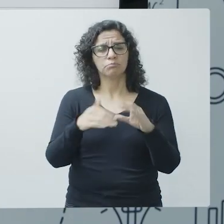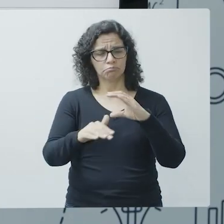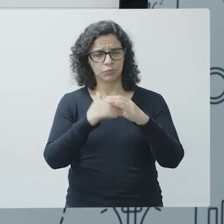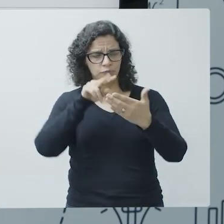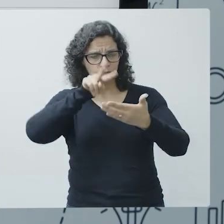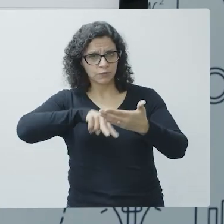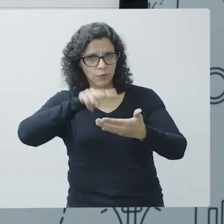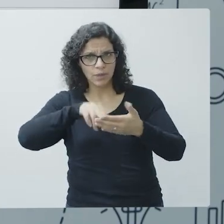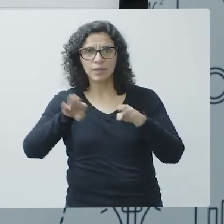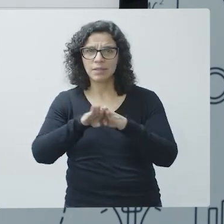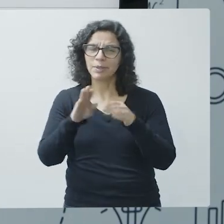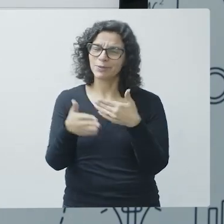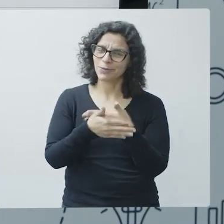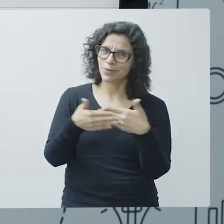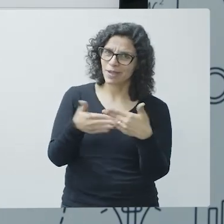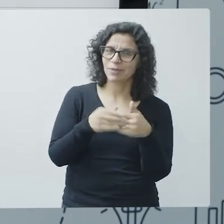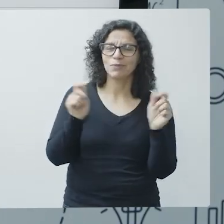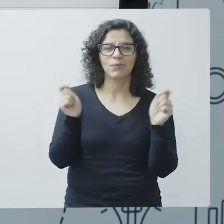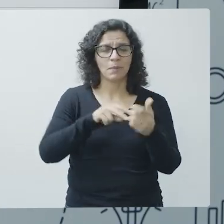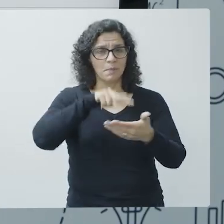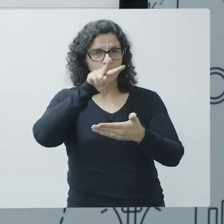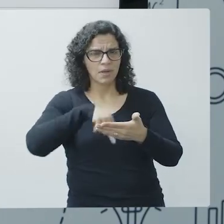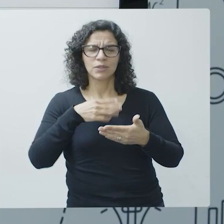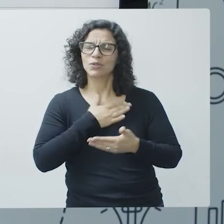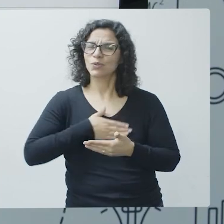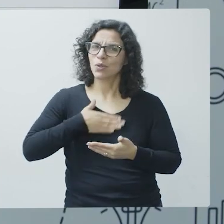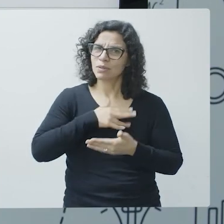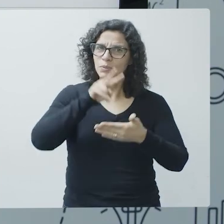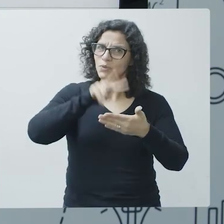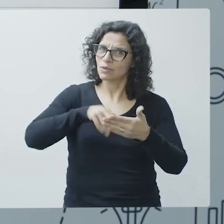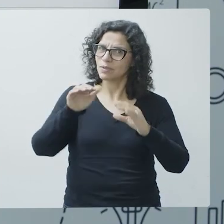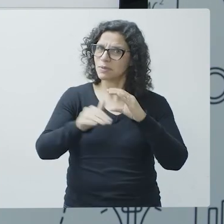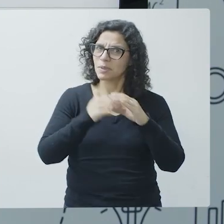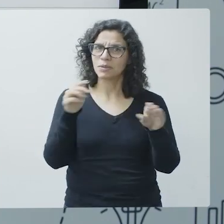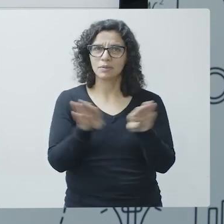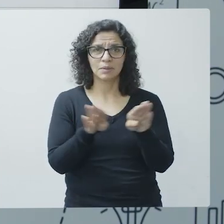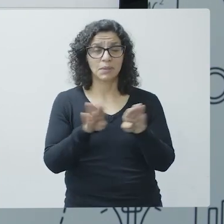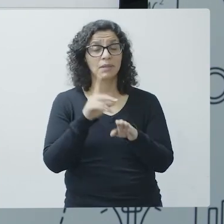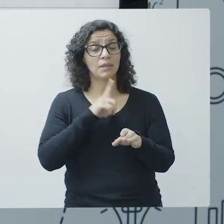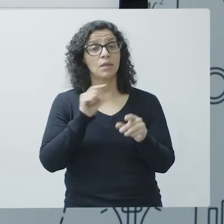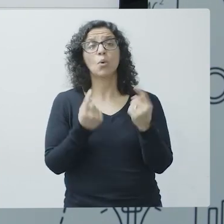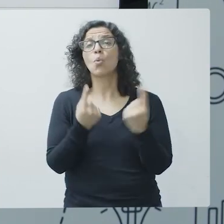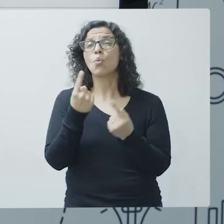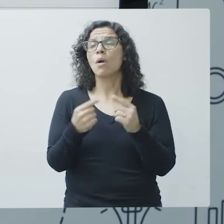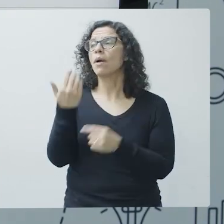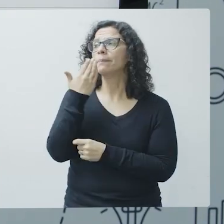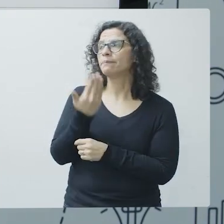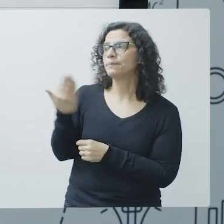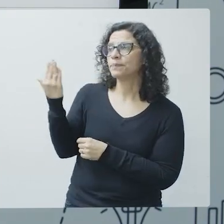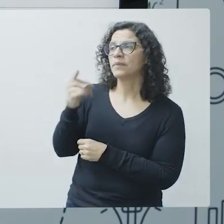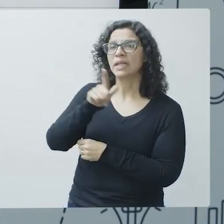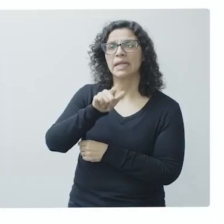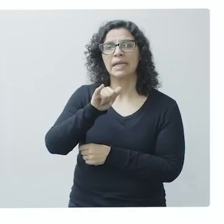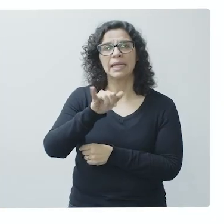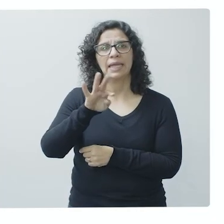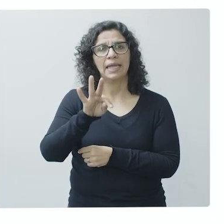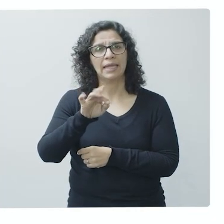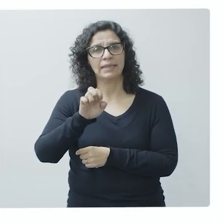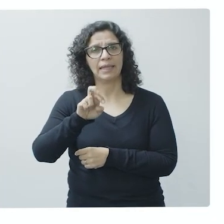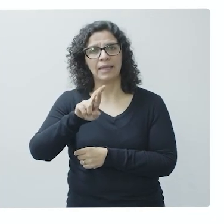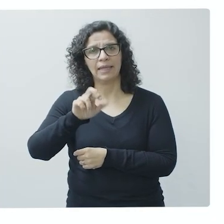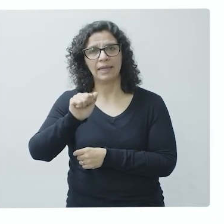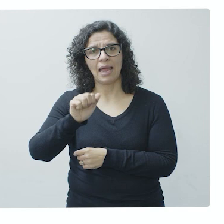recebe os e-mails de vocês com muito gosto. A gente gosta muito quando vocês mandam e-mail. E qual é o e-mail? É o